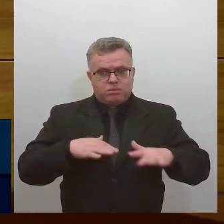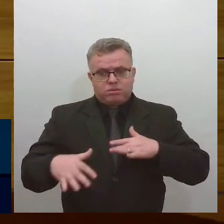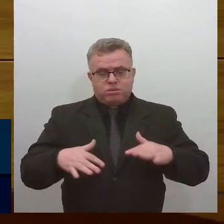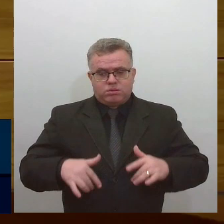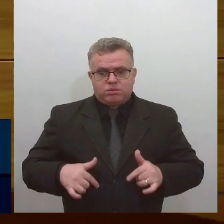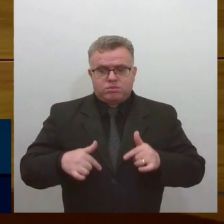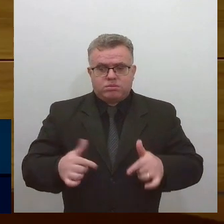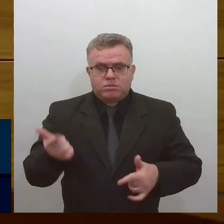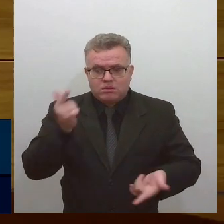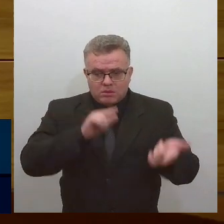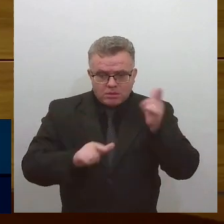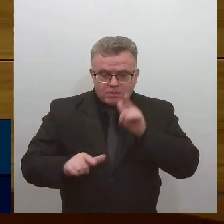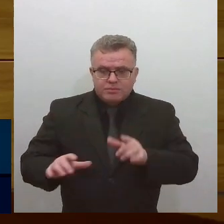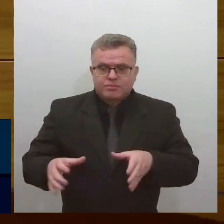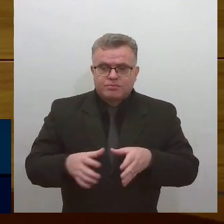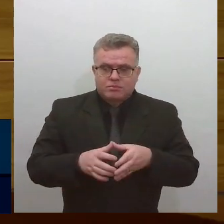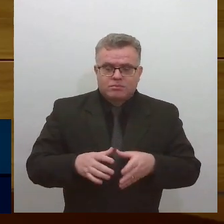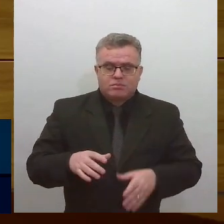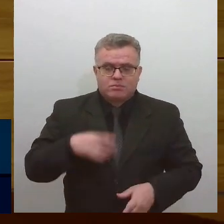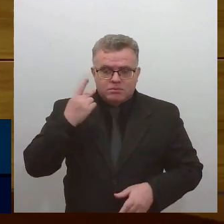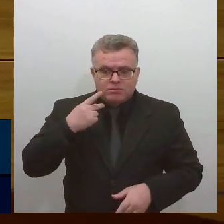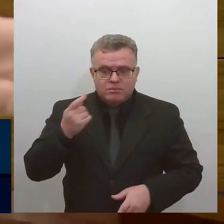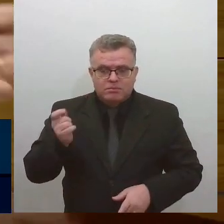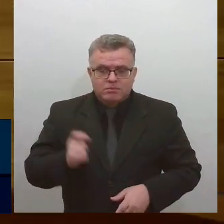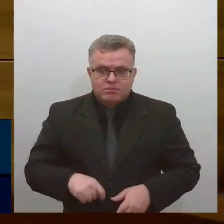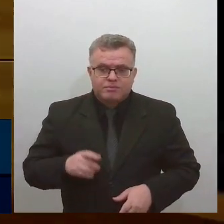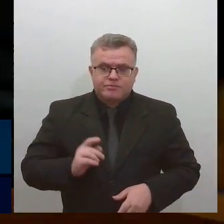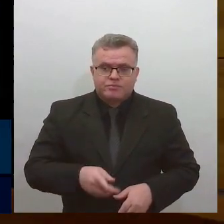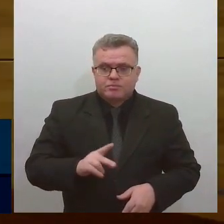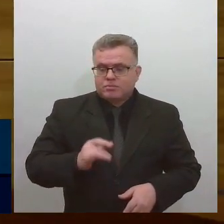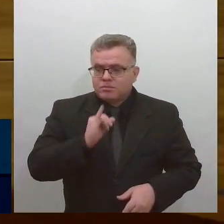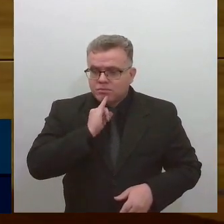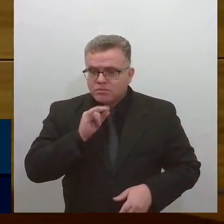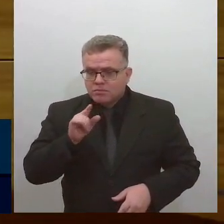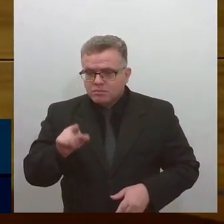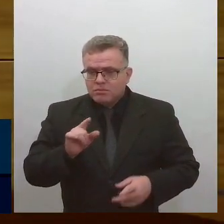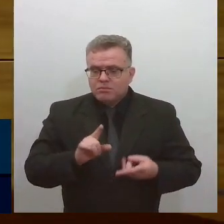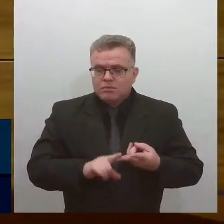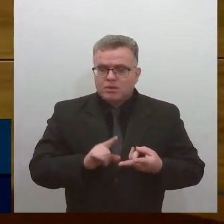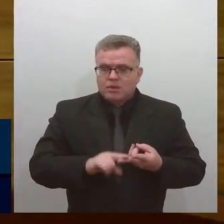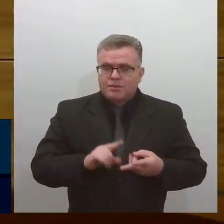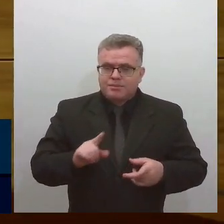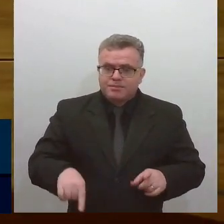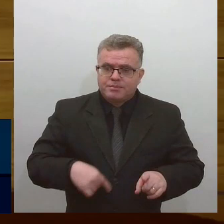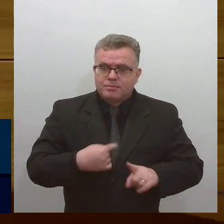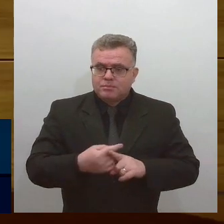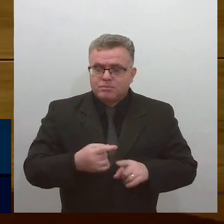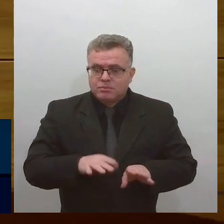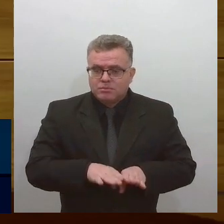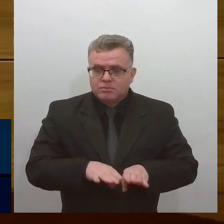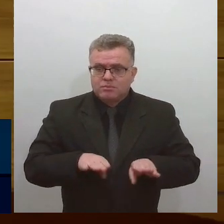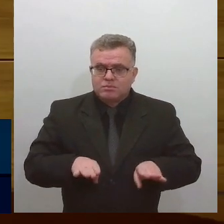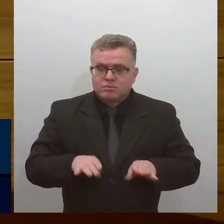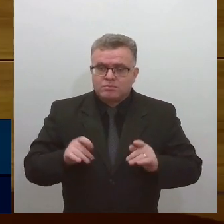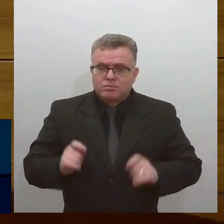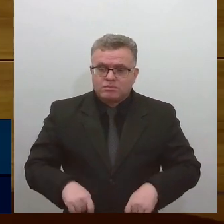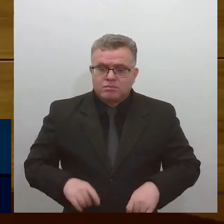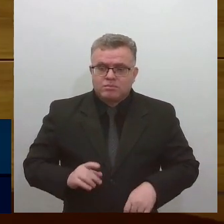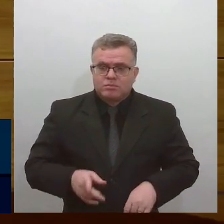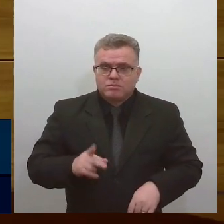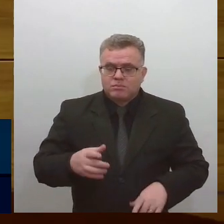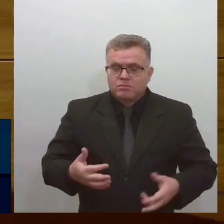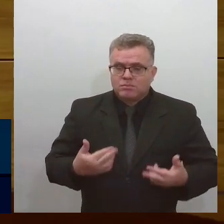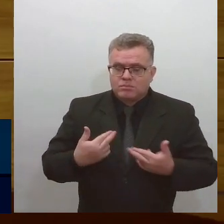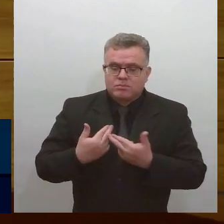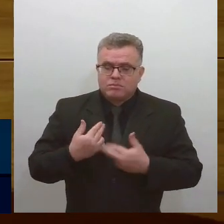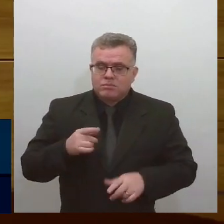frente parlamentar como itaiana fez pra duplicação da 235 n através do representante Deputado